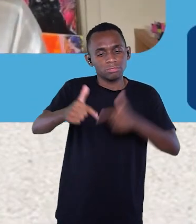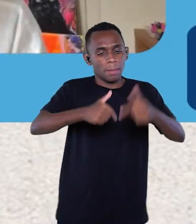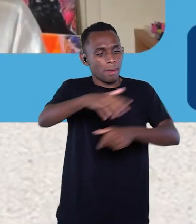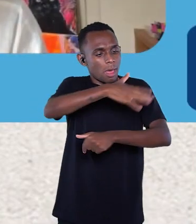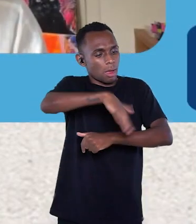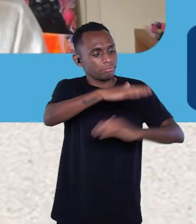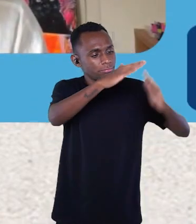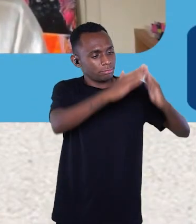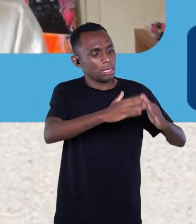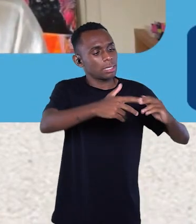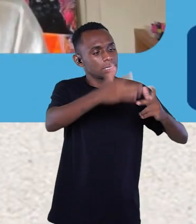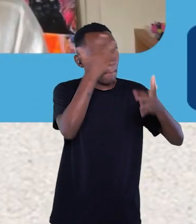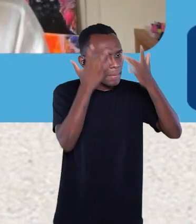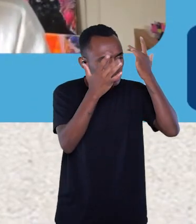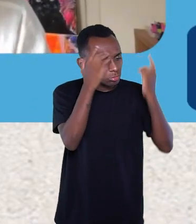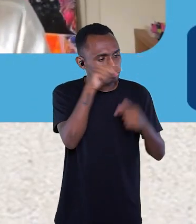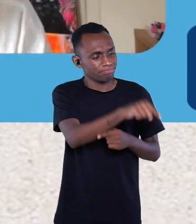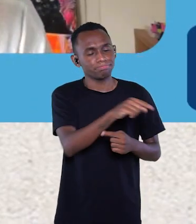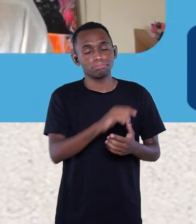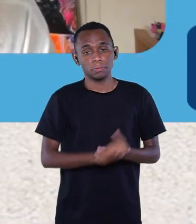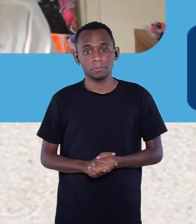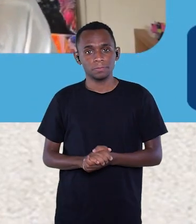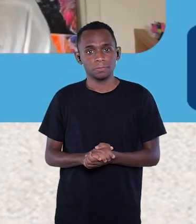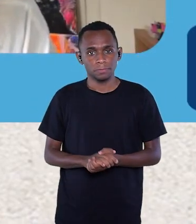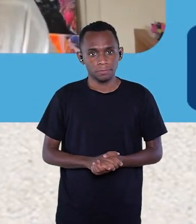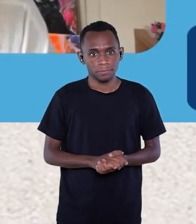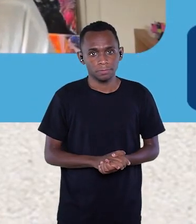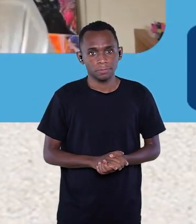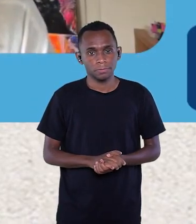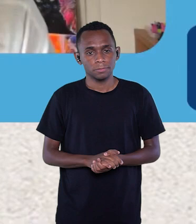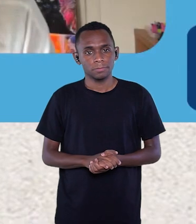os moradores de rua, né?